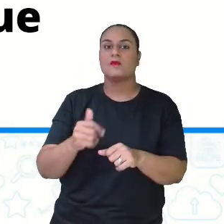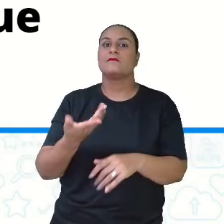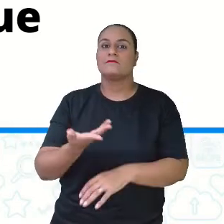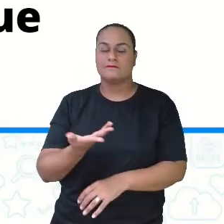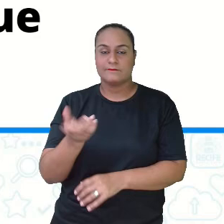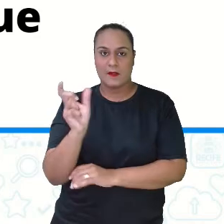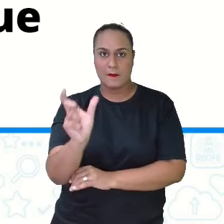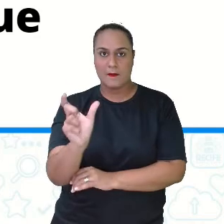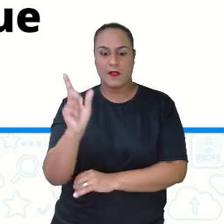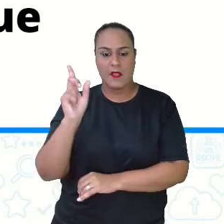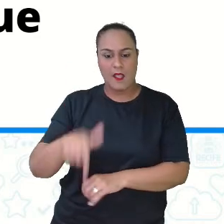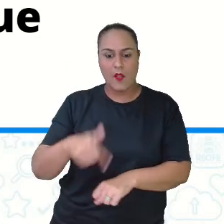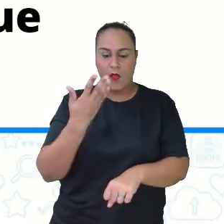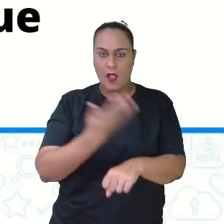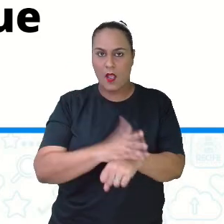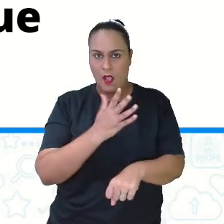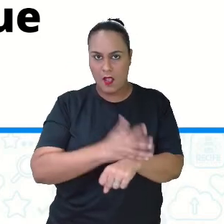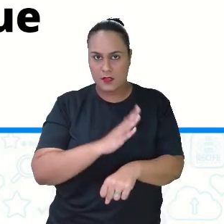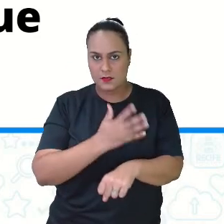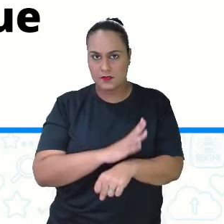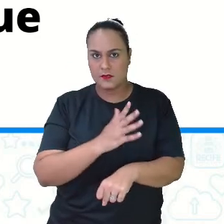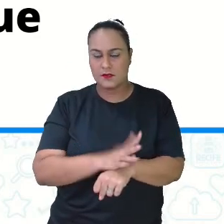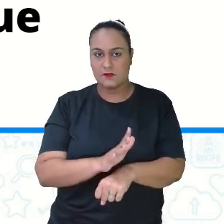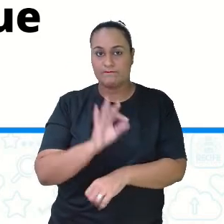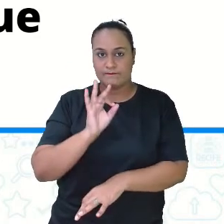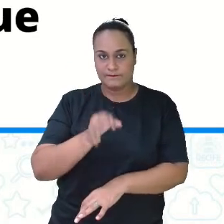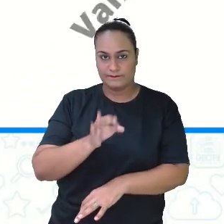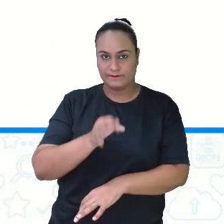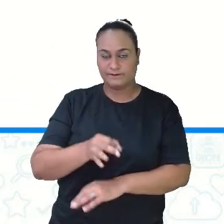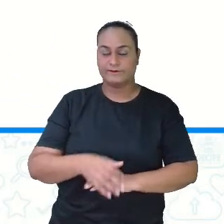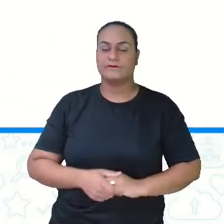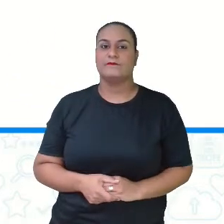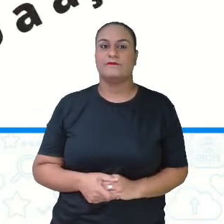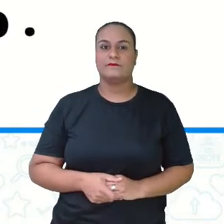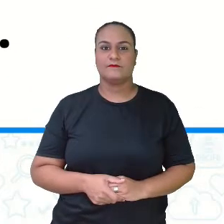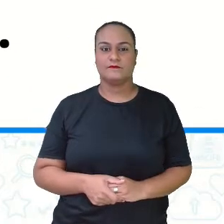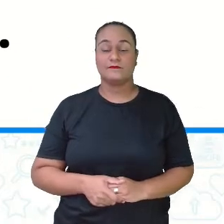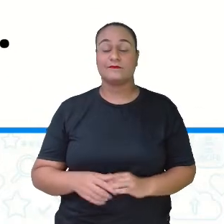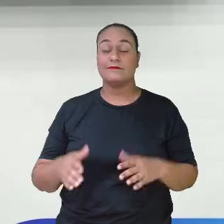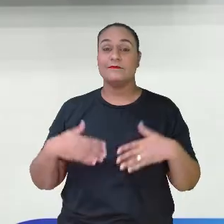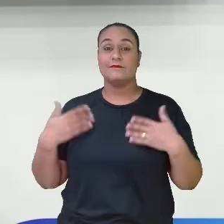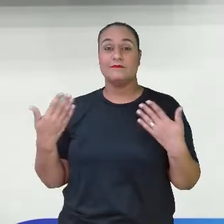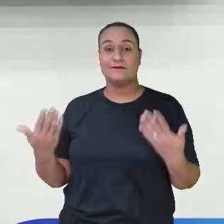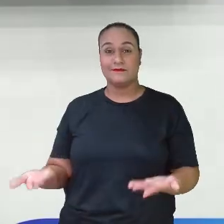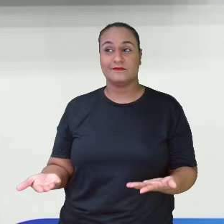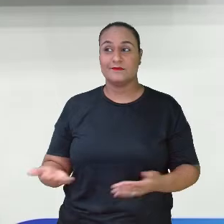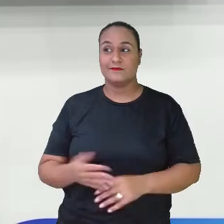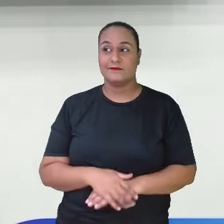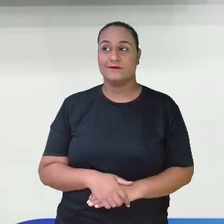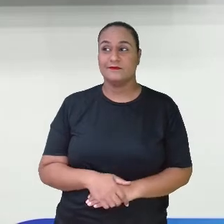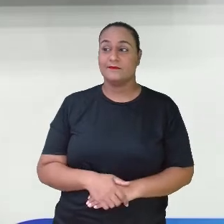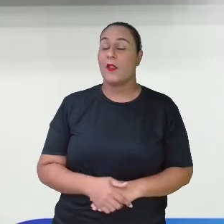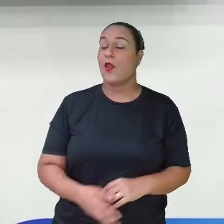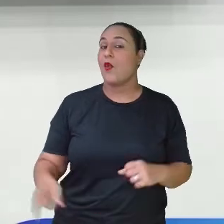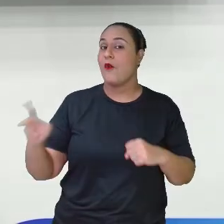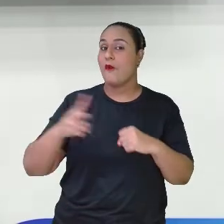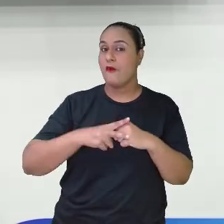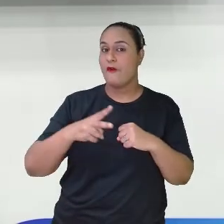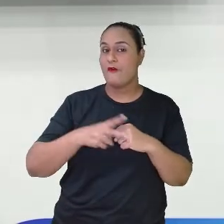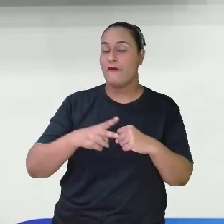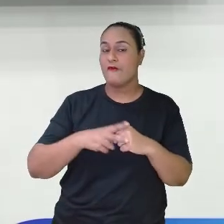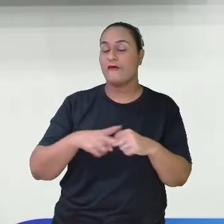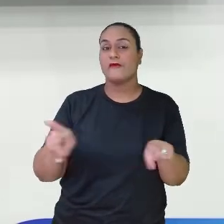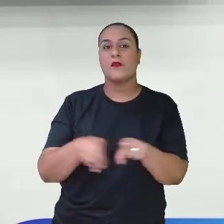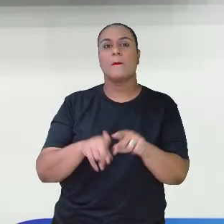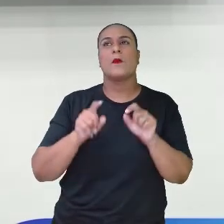coisa. É uma ação. Correto? É isso. Então, olha, esse verbo, ele